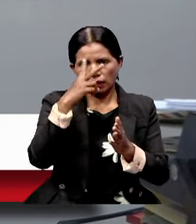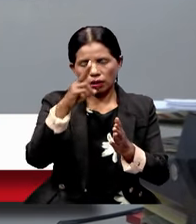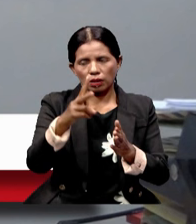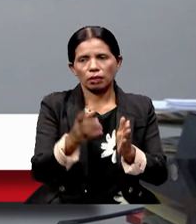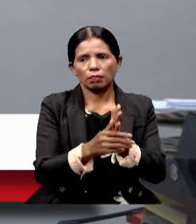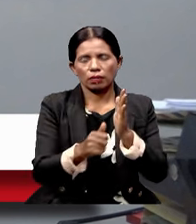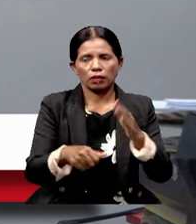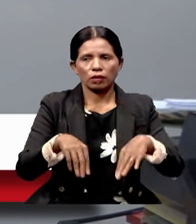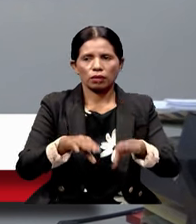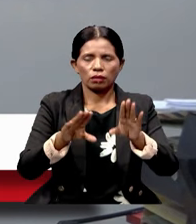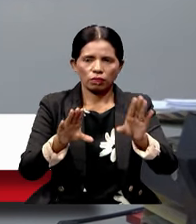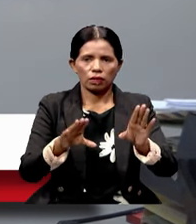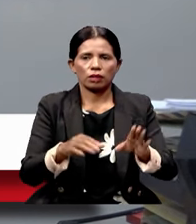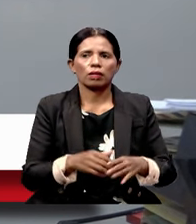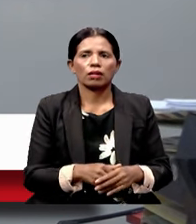cerca fando